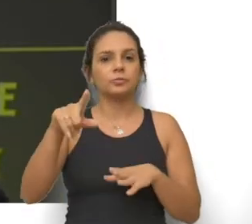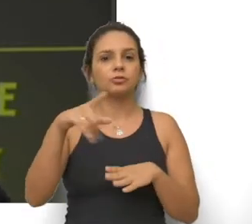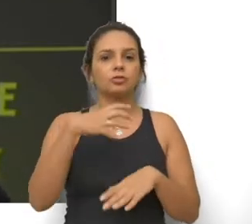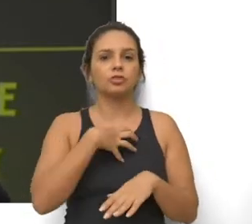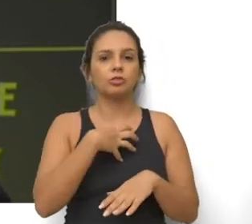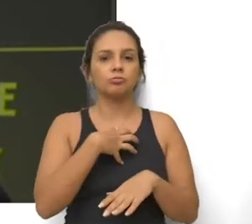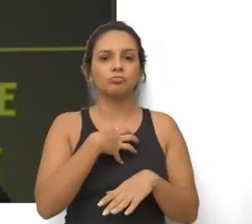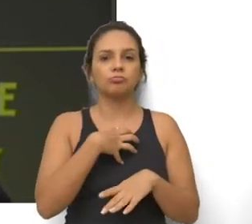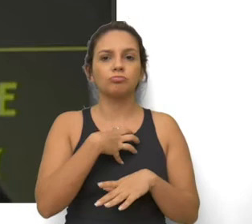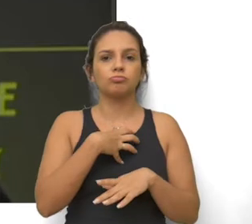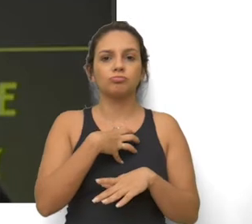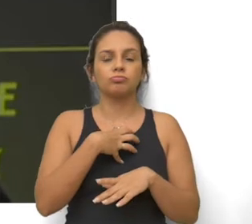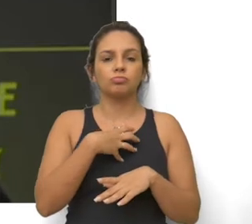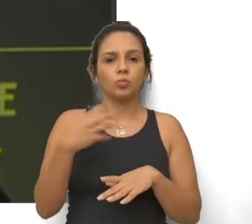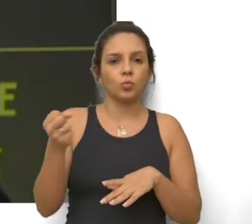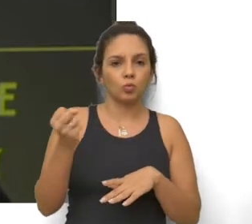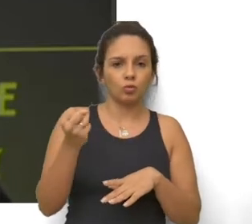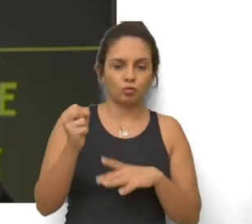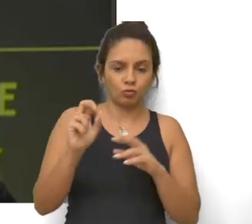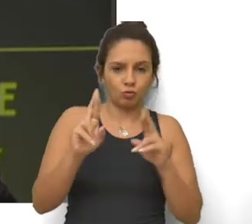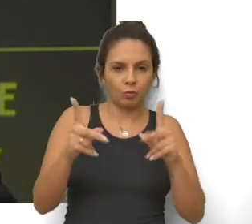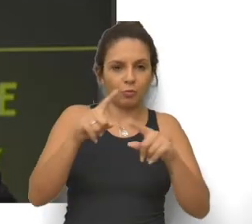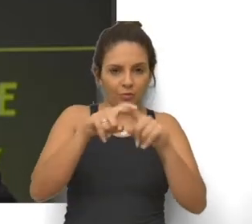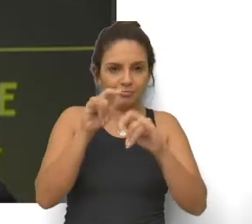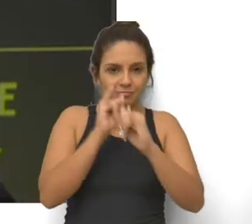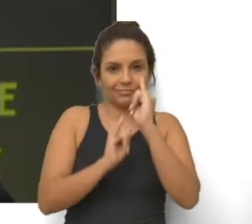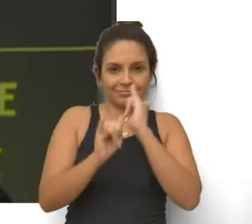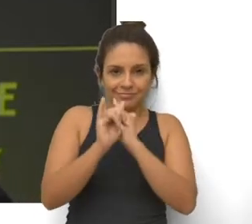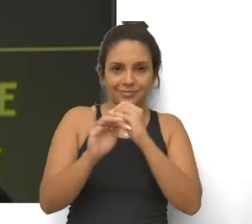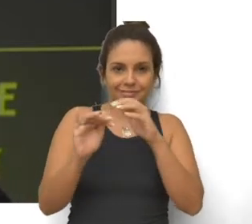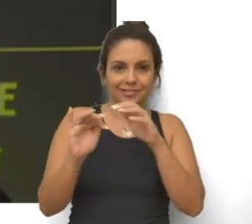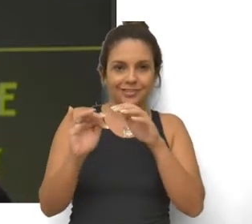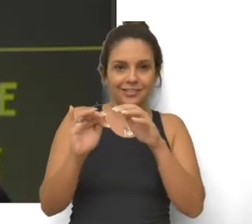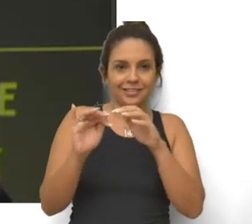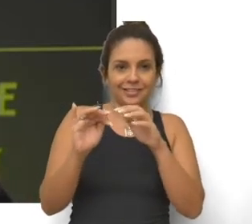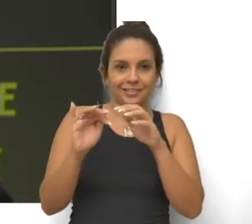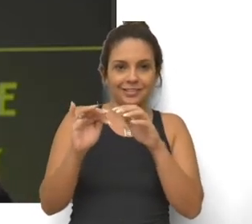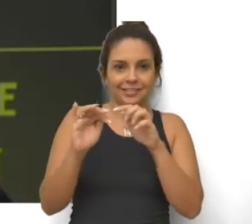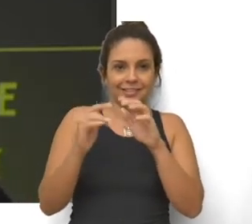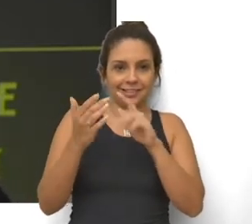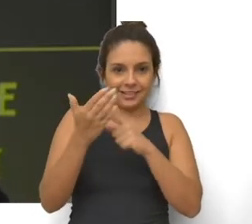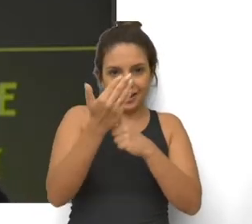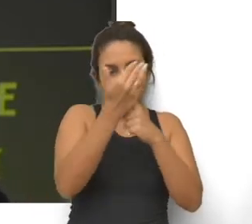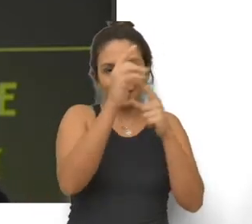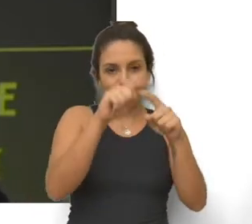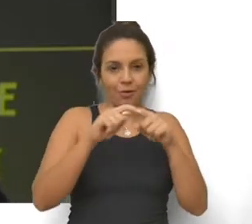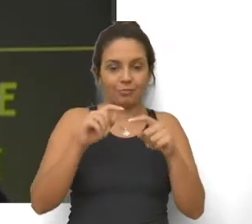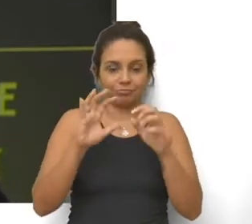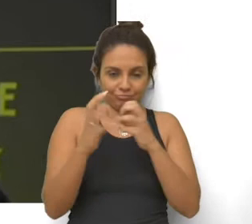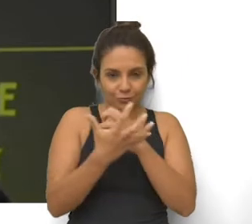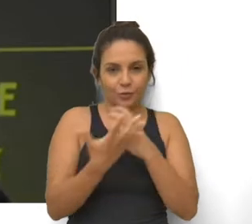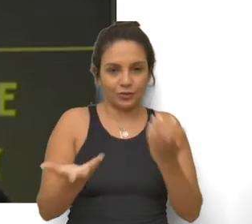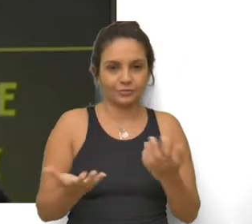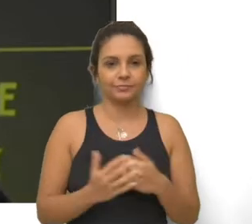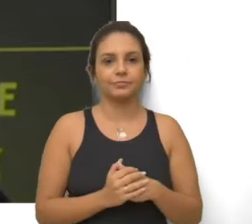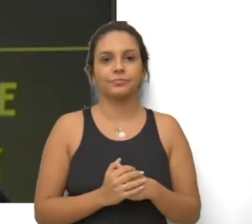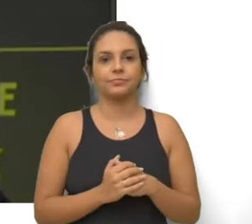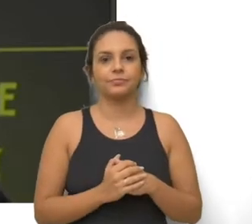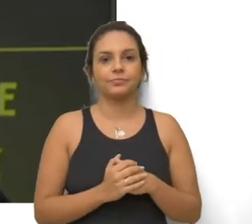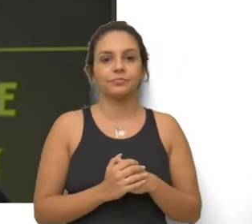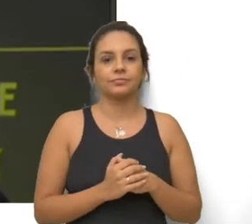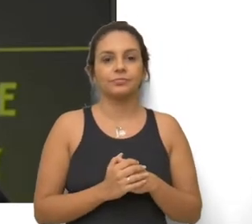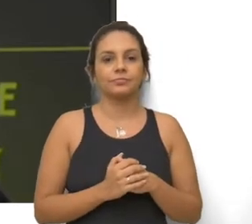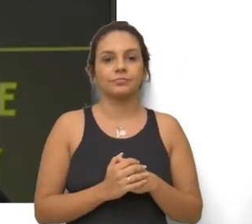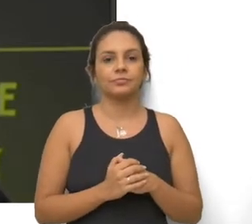Essa maneira virtual, tecnológico, eletrônica que a pandemia nos lançou. O apresentador